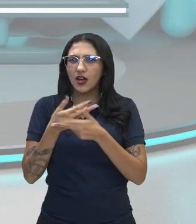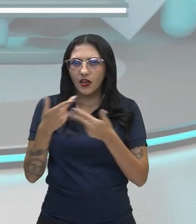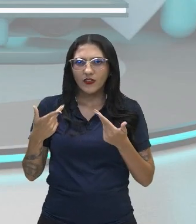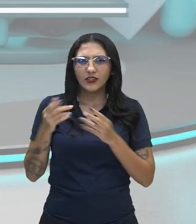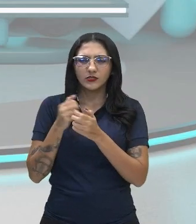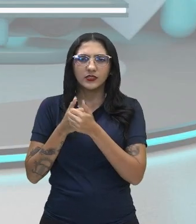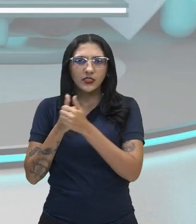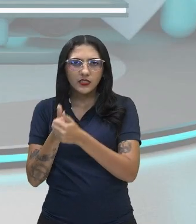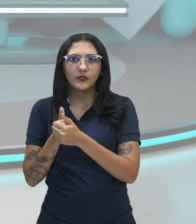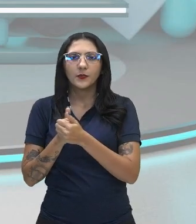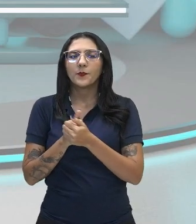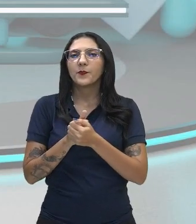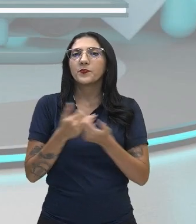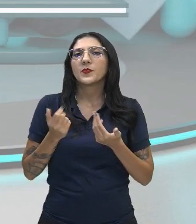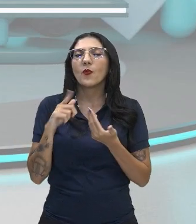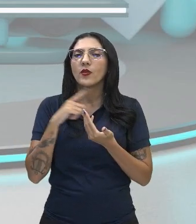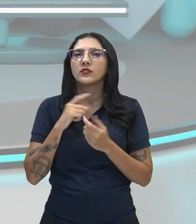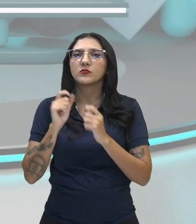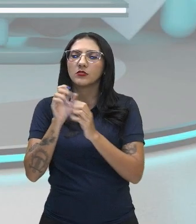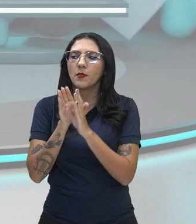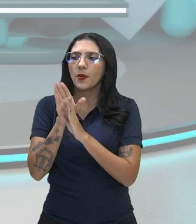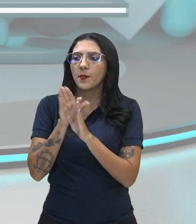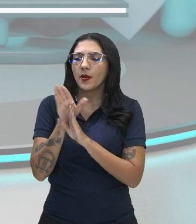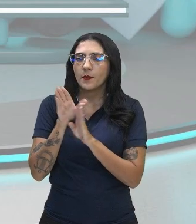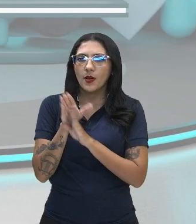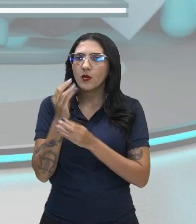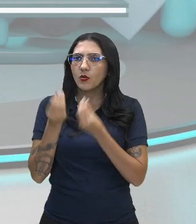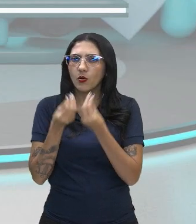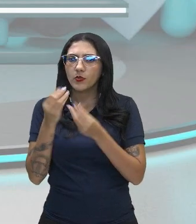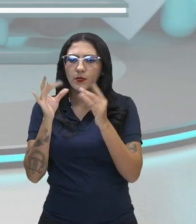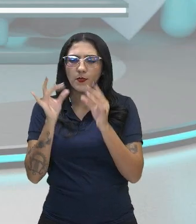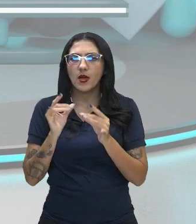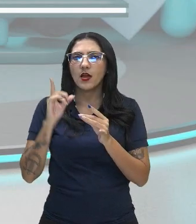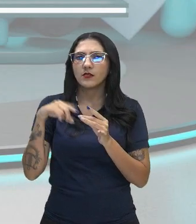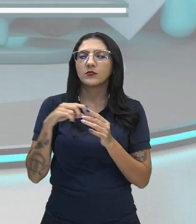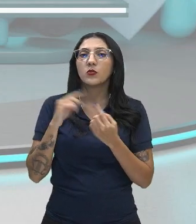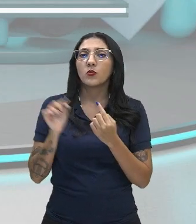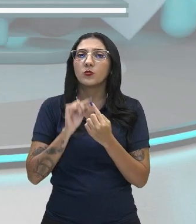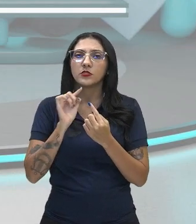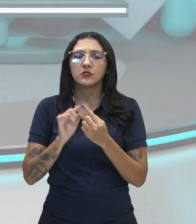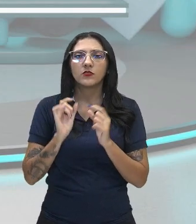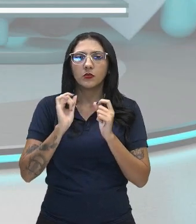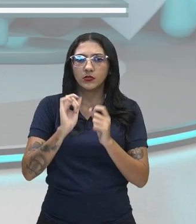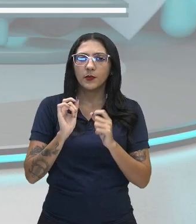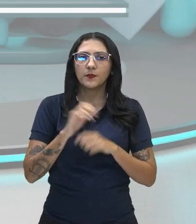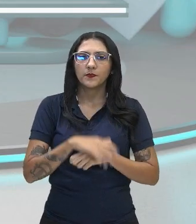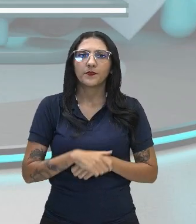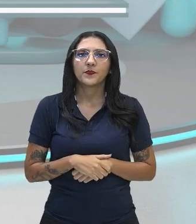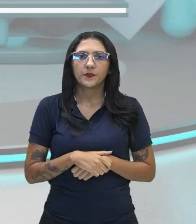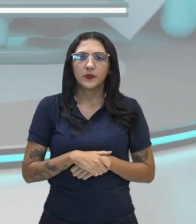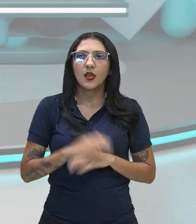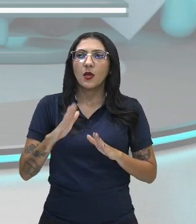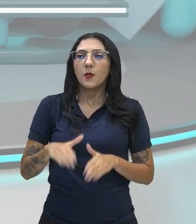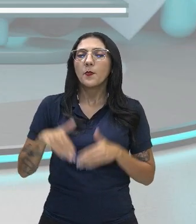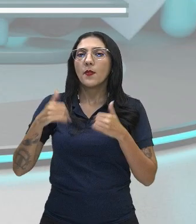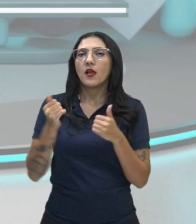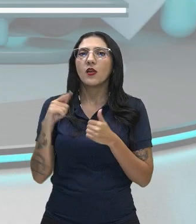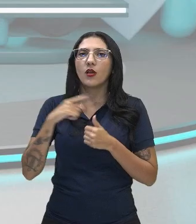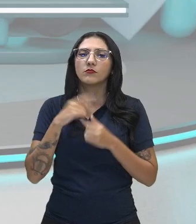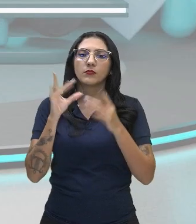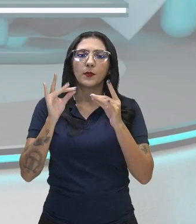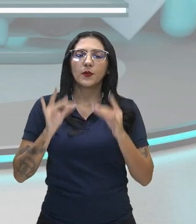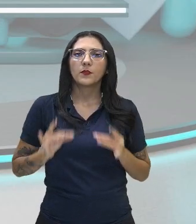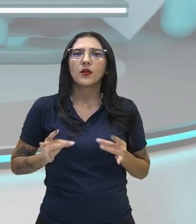pare, etc., para direcionar as ações. Então, o objetivo é tornar o processo o mais simples